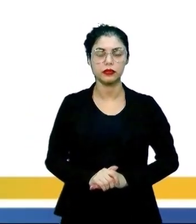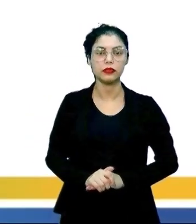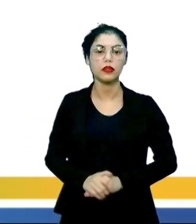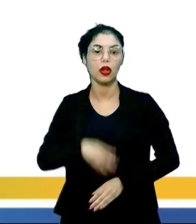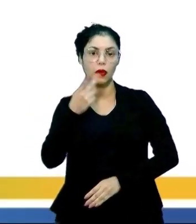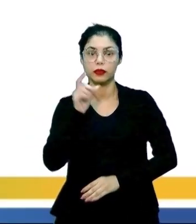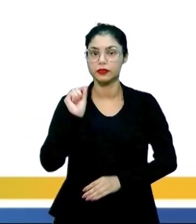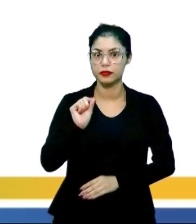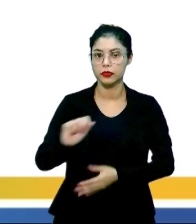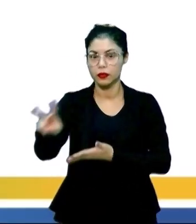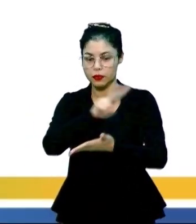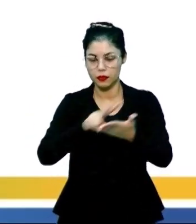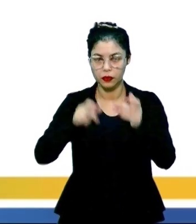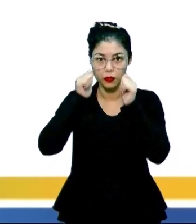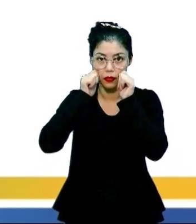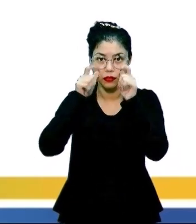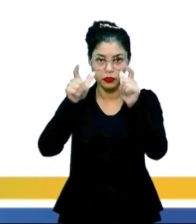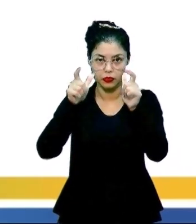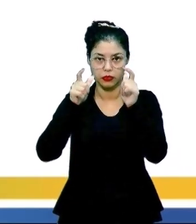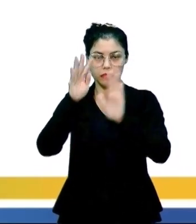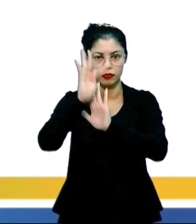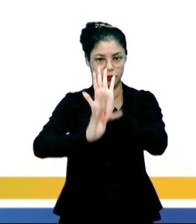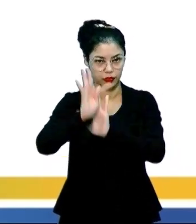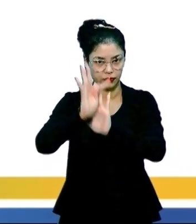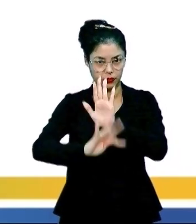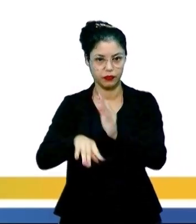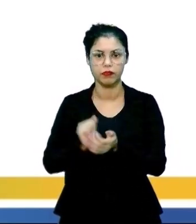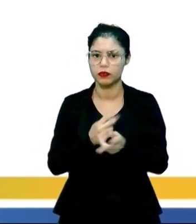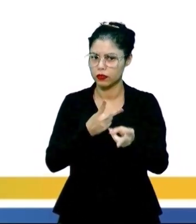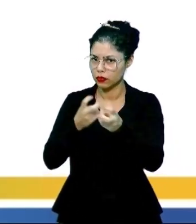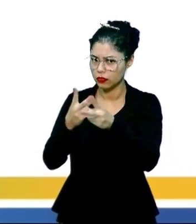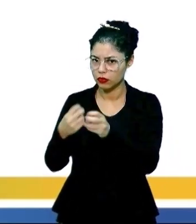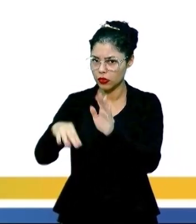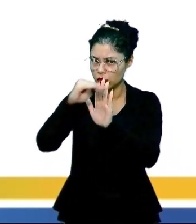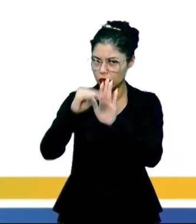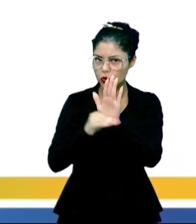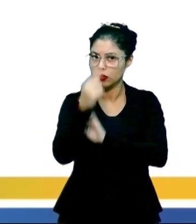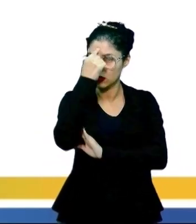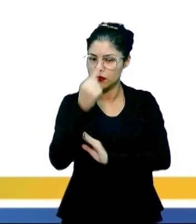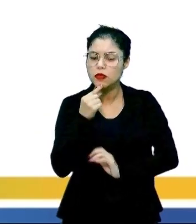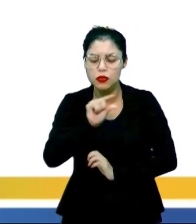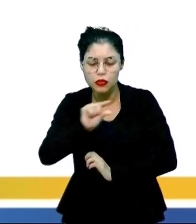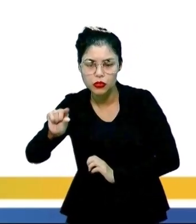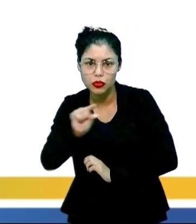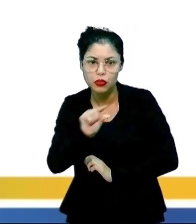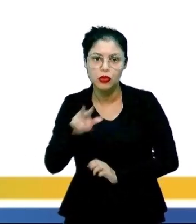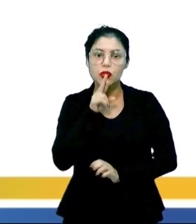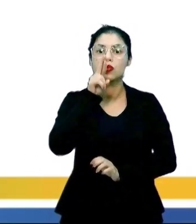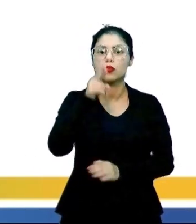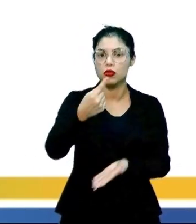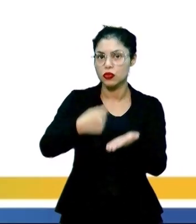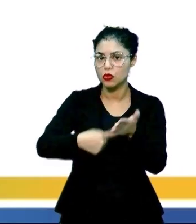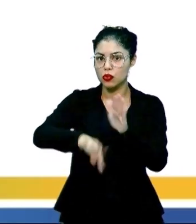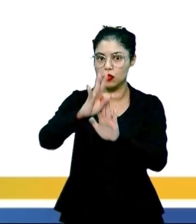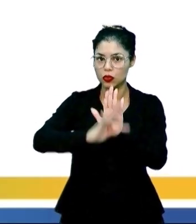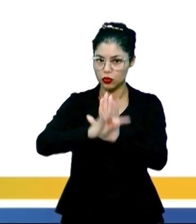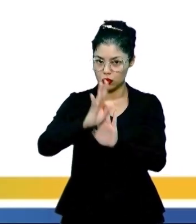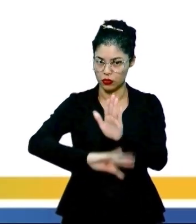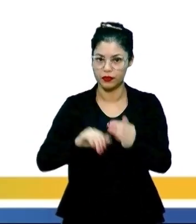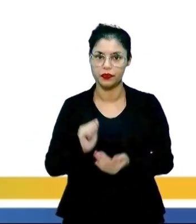Eu digo assim, leia com atenção o texto, observe o rodapé das imagens, responda de acordo